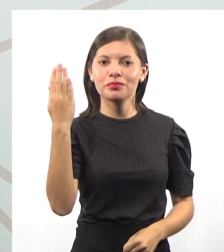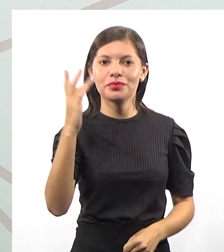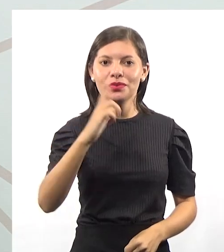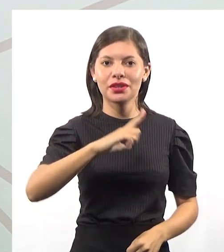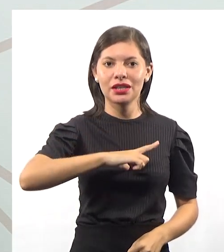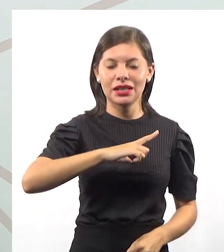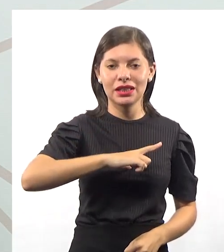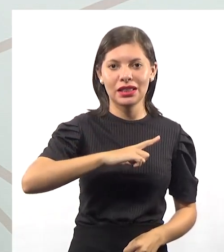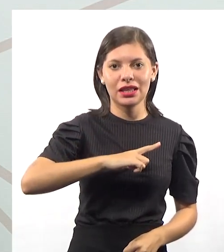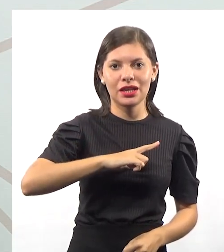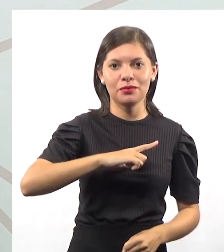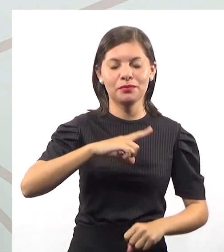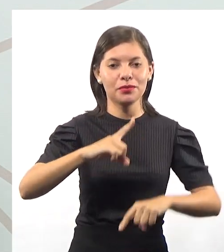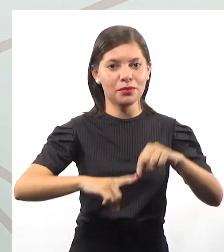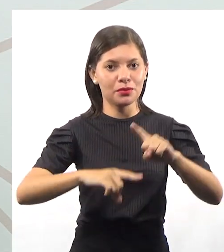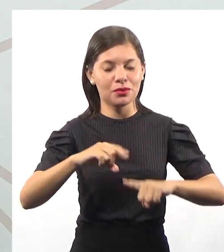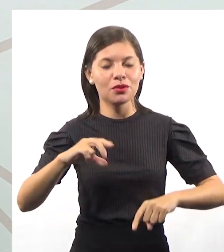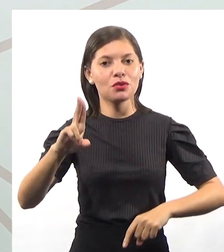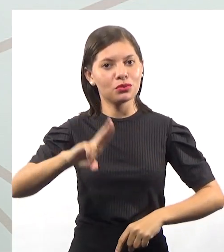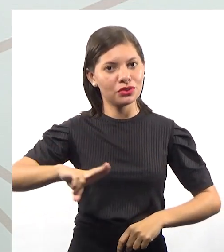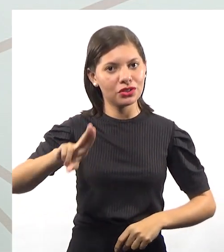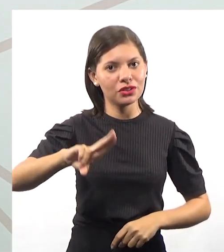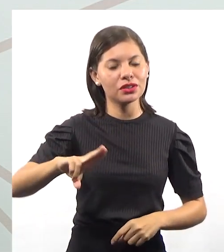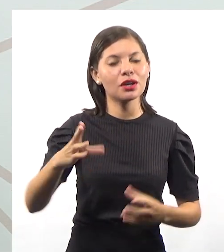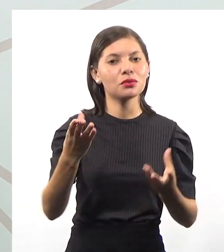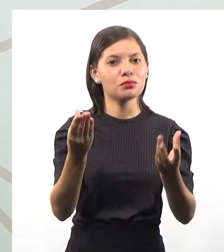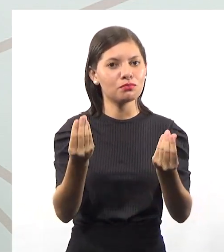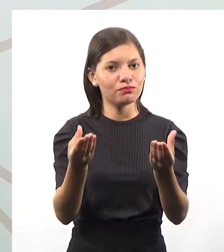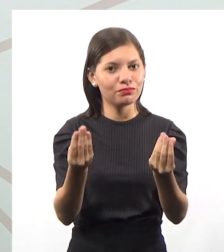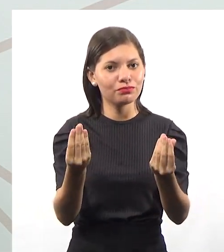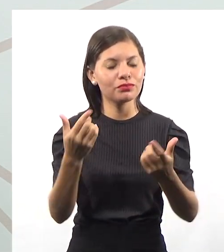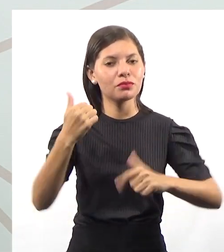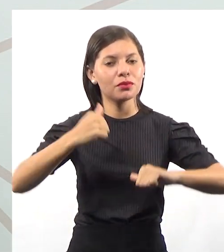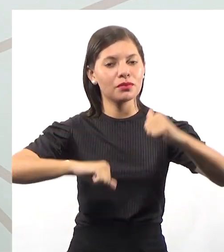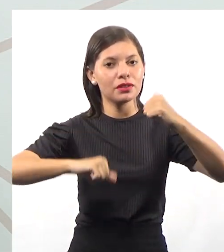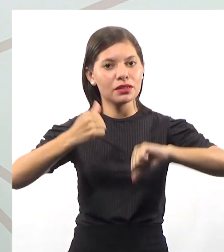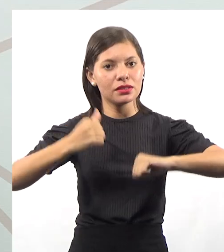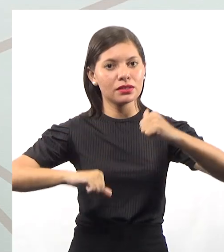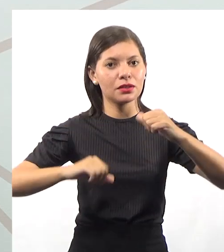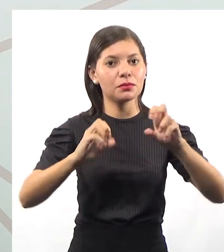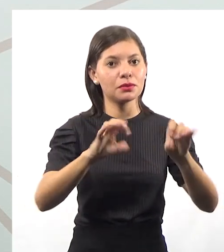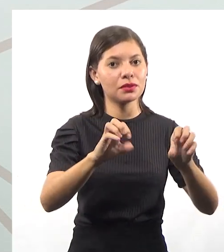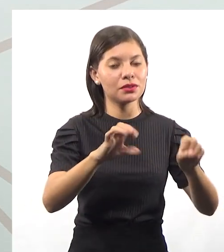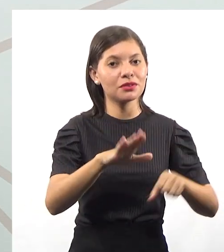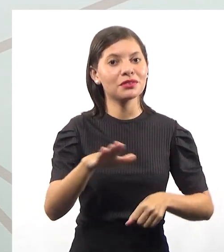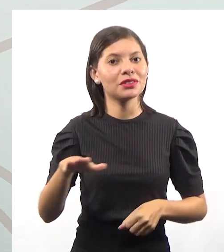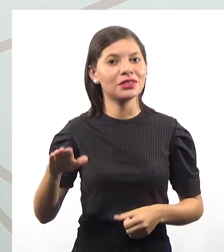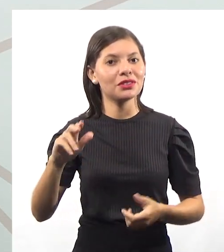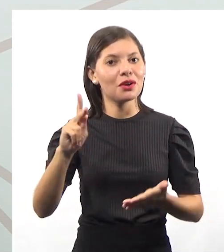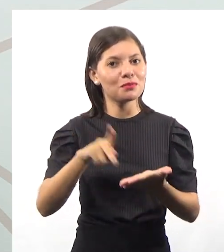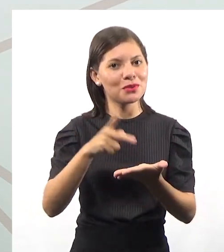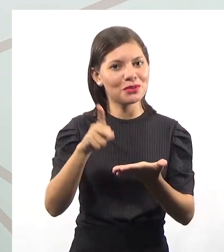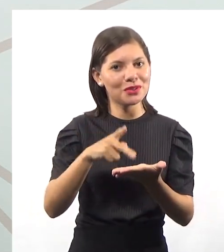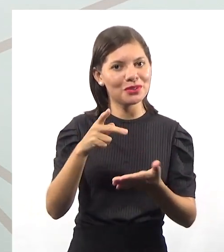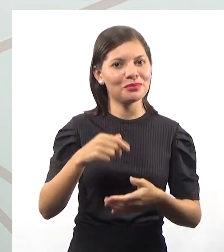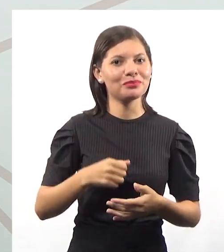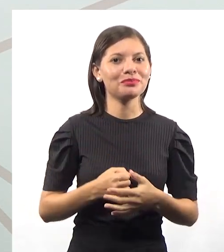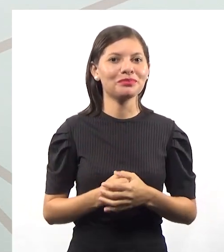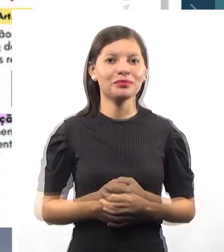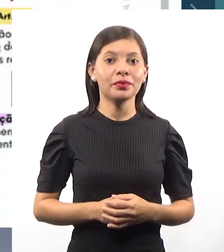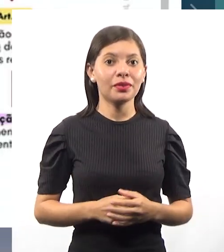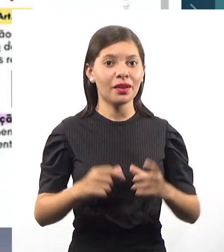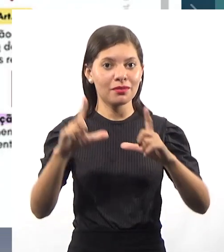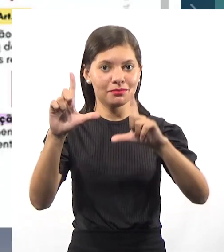Então, um dos instrumentos mais utilizados de avaliação para a etapa da educação infantil são os portfólios, mas tem